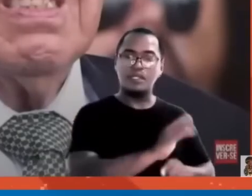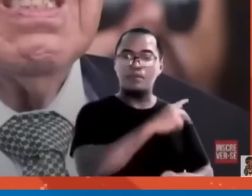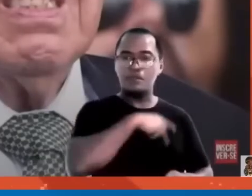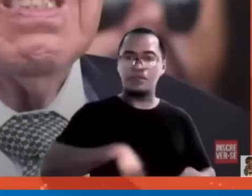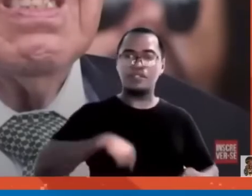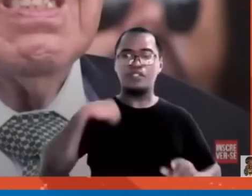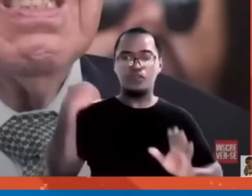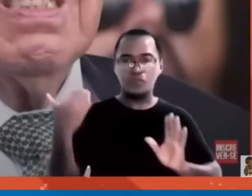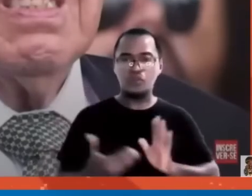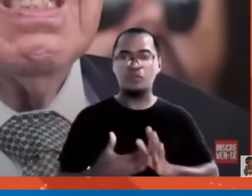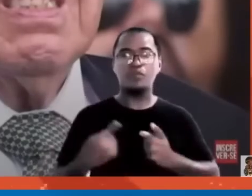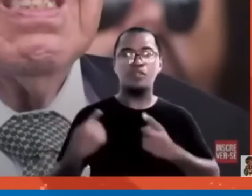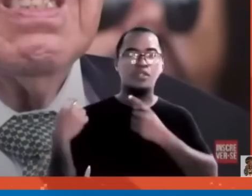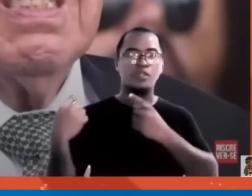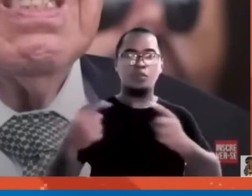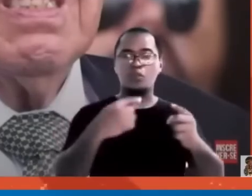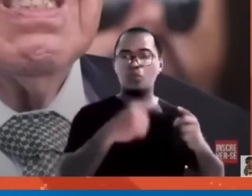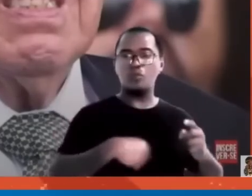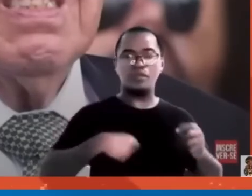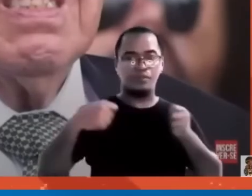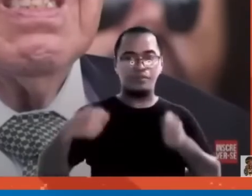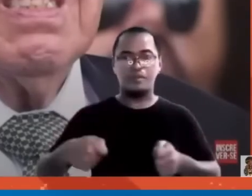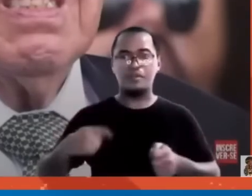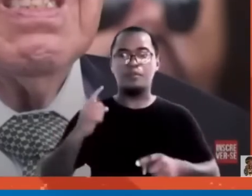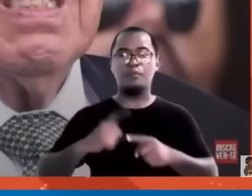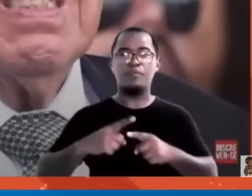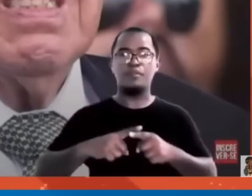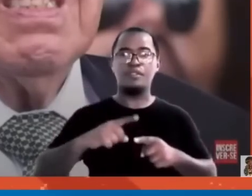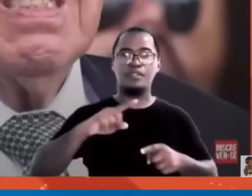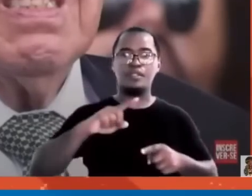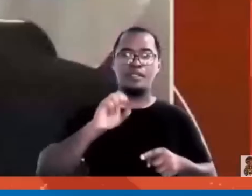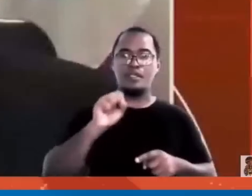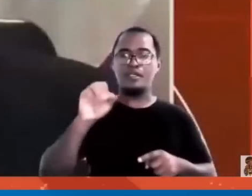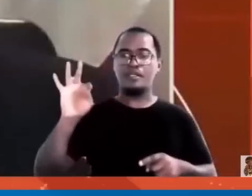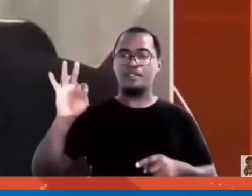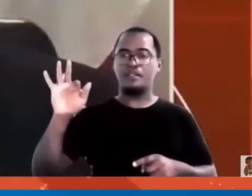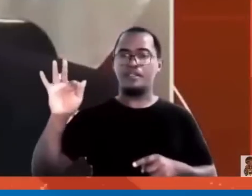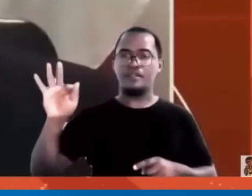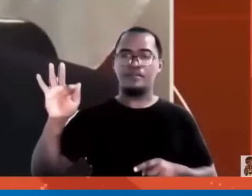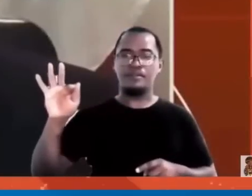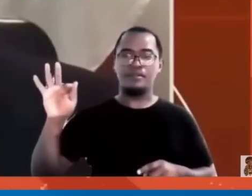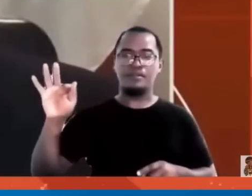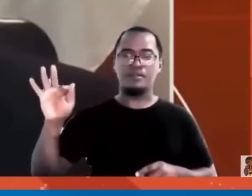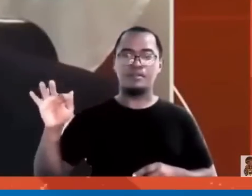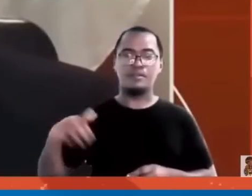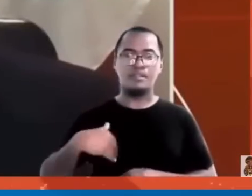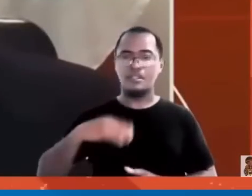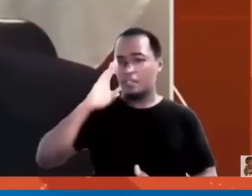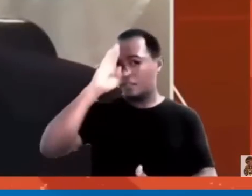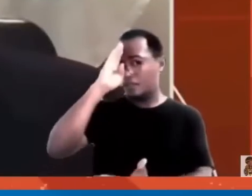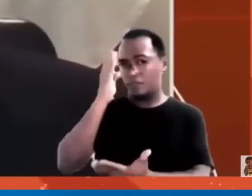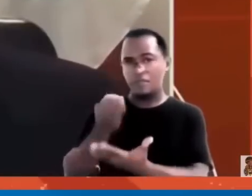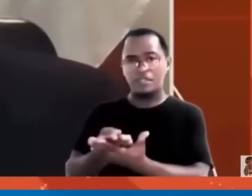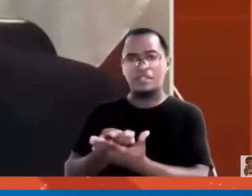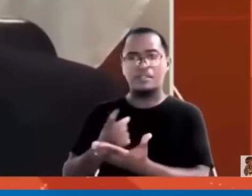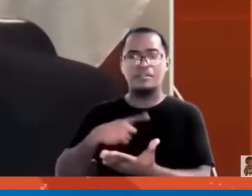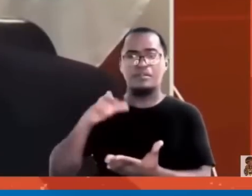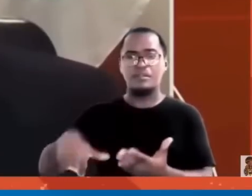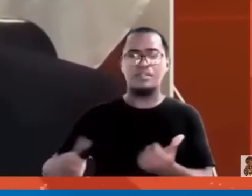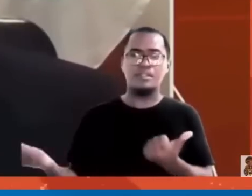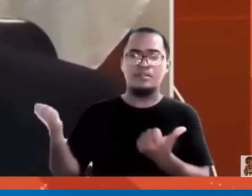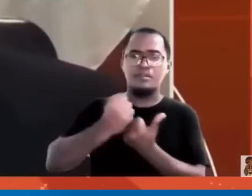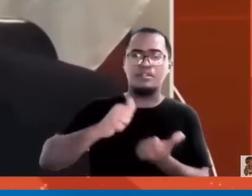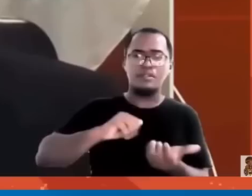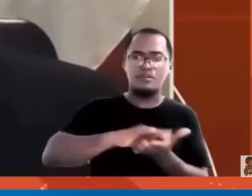Em relação às atitudes que são tomadas por esse STF. Mas não acredito em intervenção no